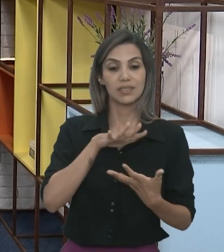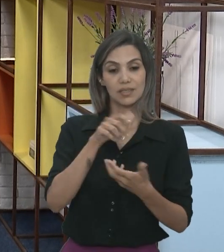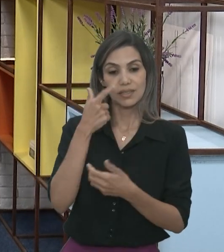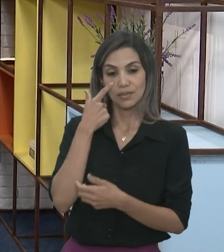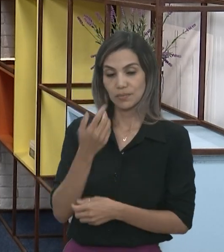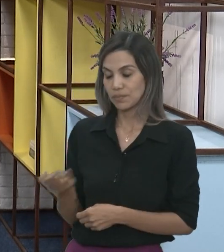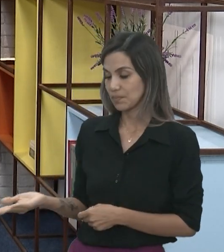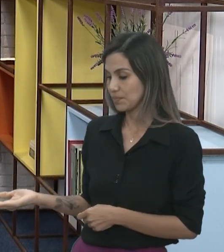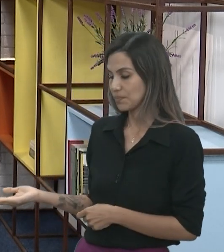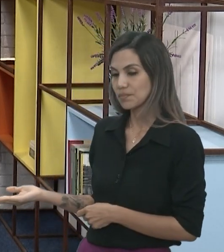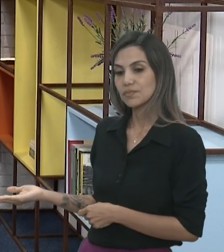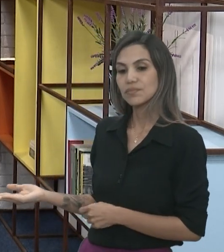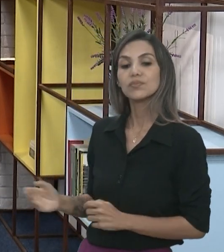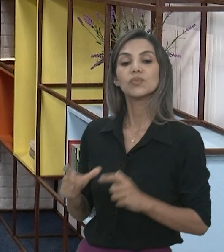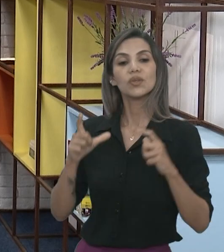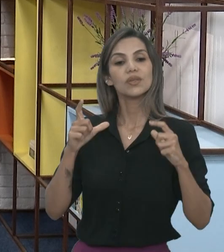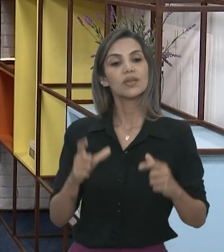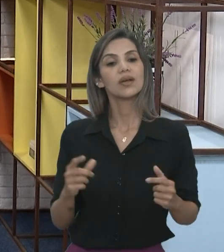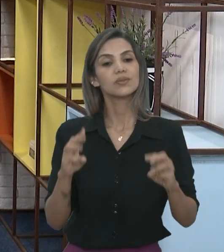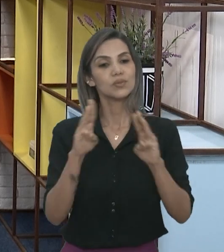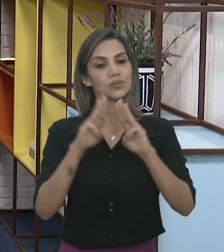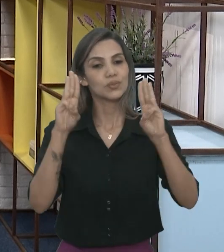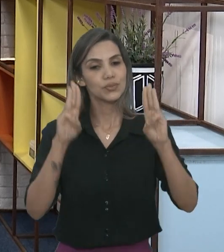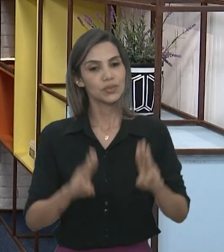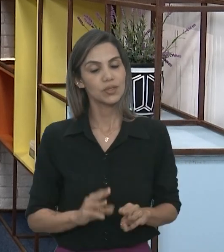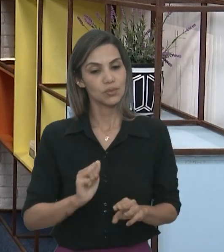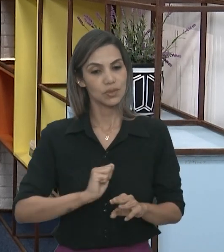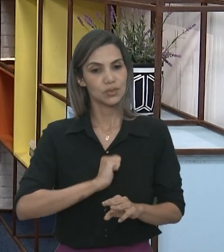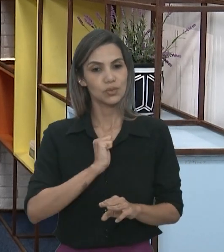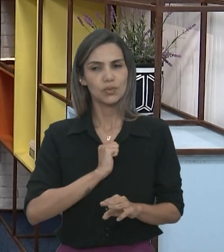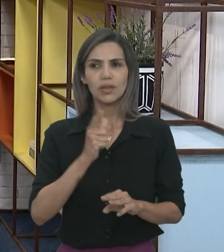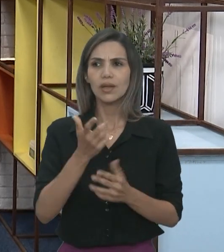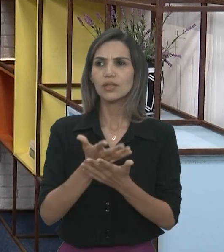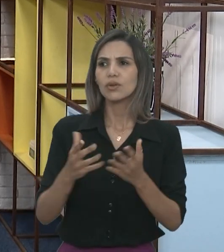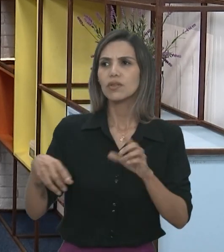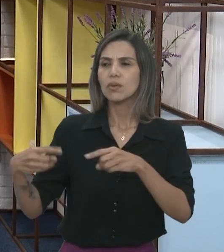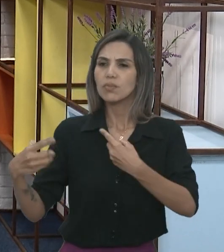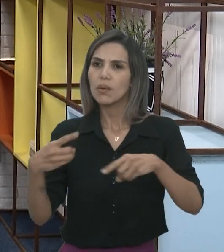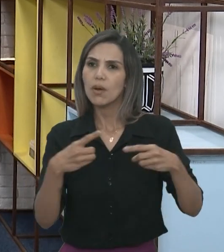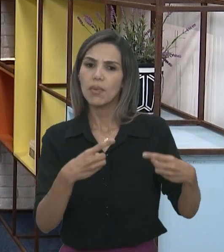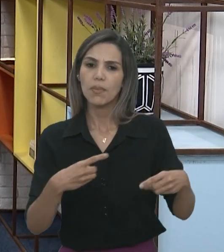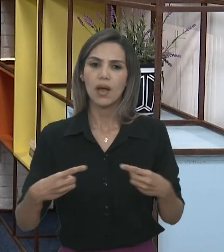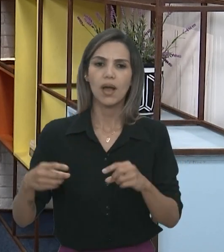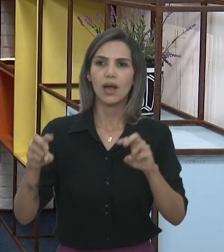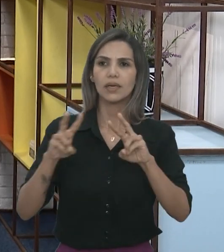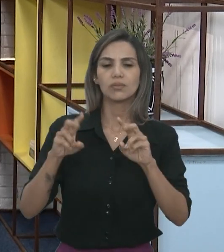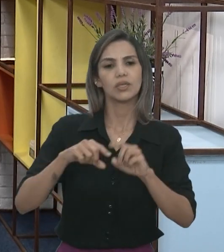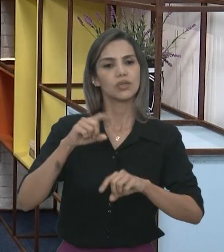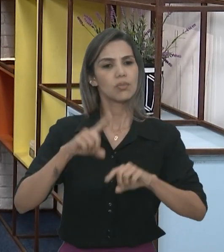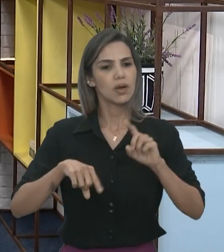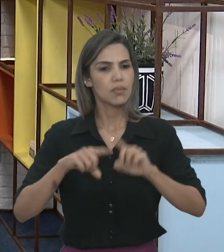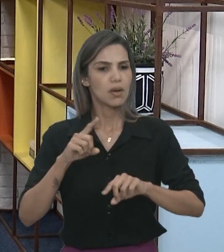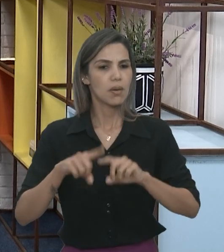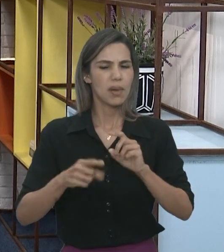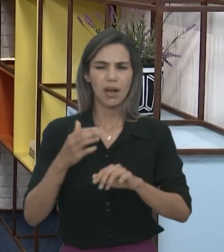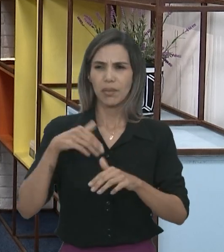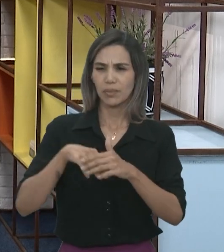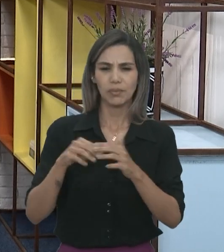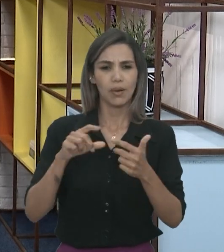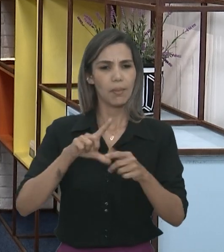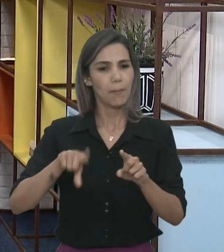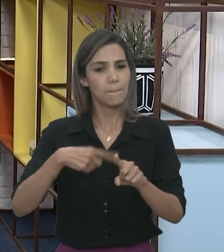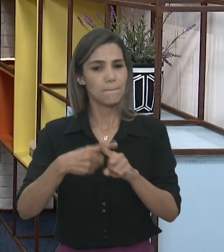Repatri, no Museu Antropológico. O evento discute a repatriação de coleções e a cidadania patrimonial,